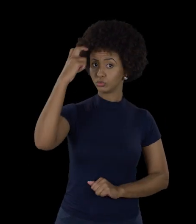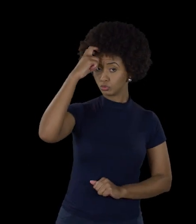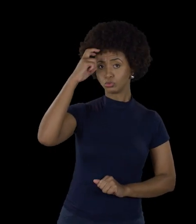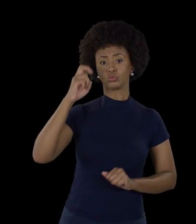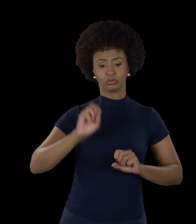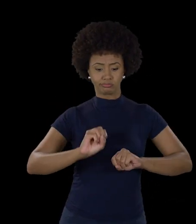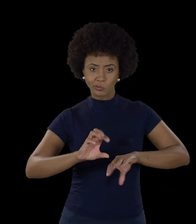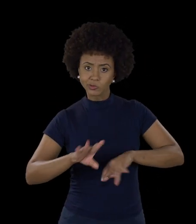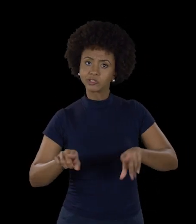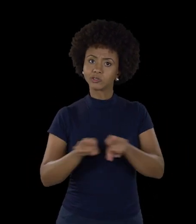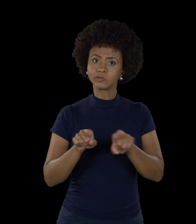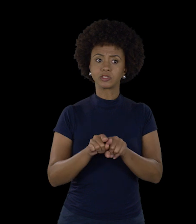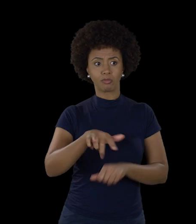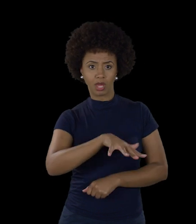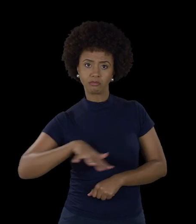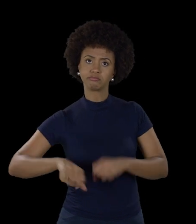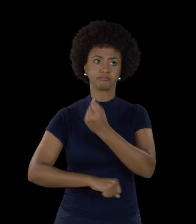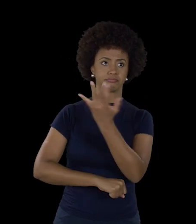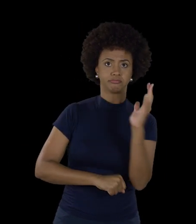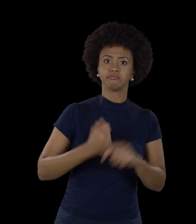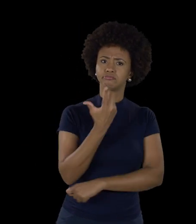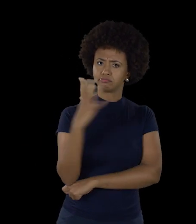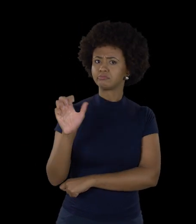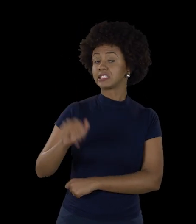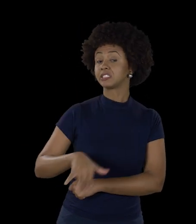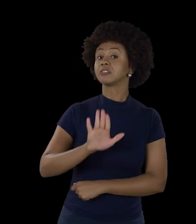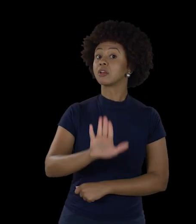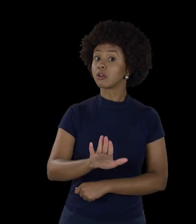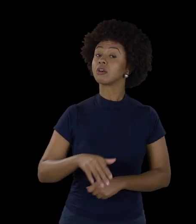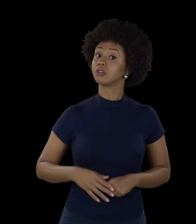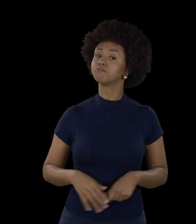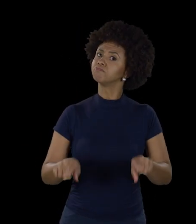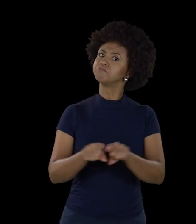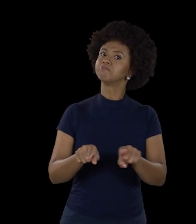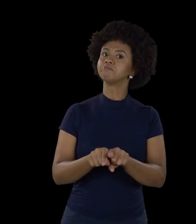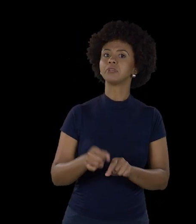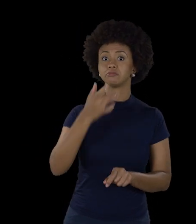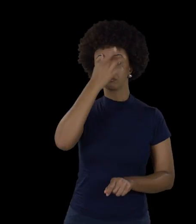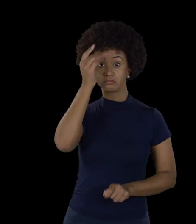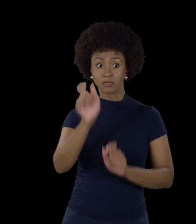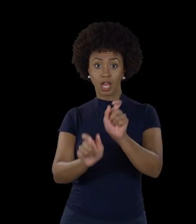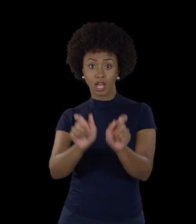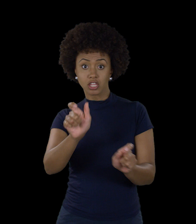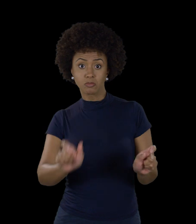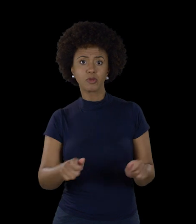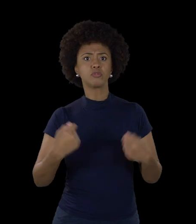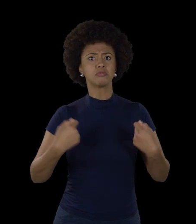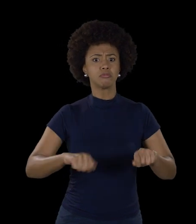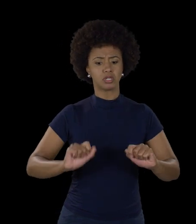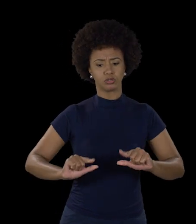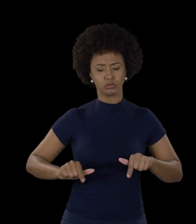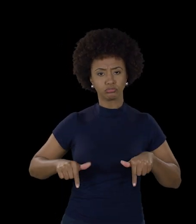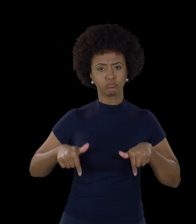ambientais, mas que também as pessoas sejam voz importante e sejam